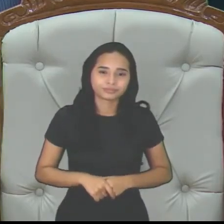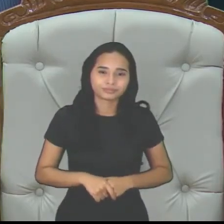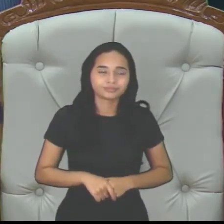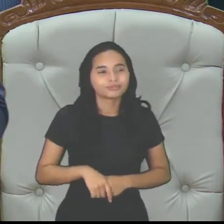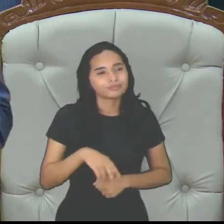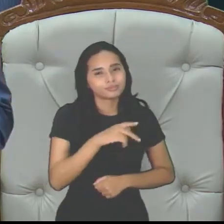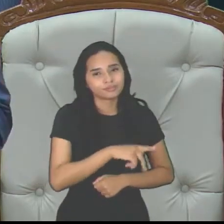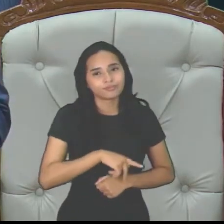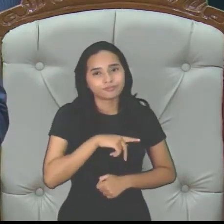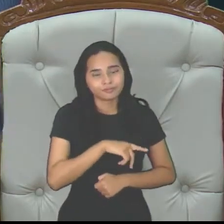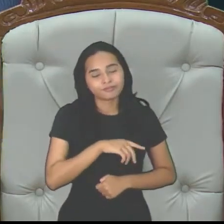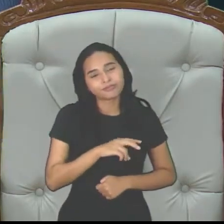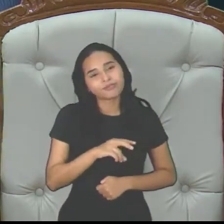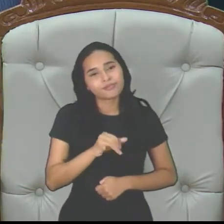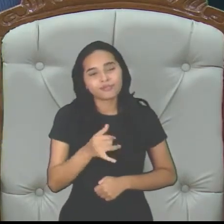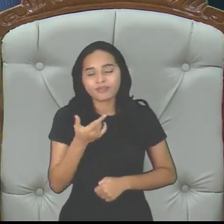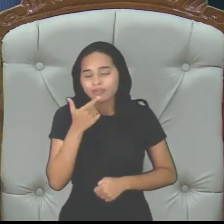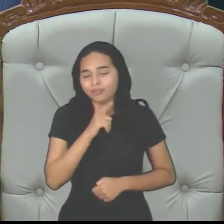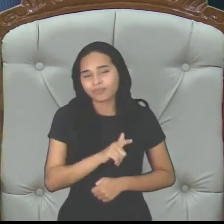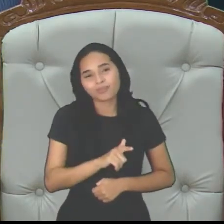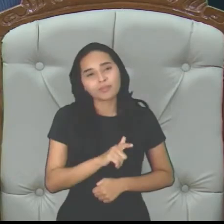Paulo vai ganhar em Filipos